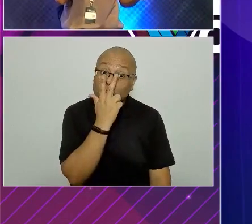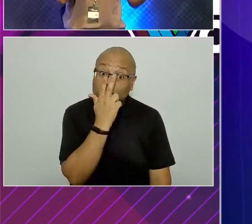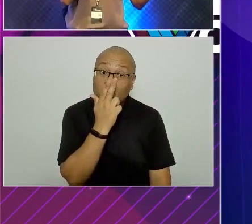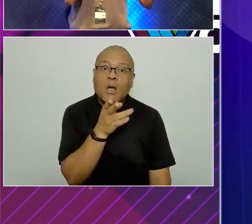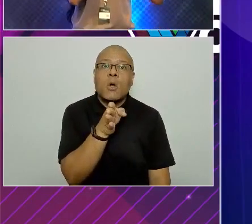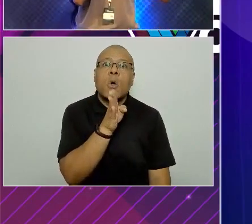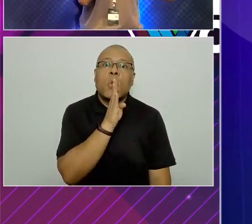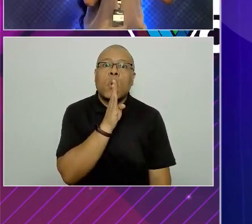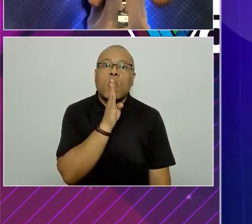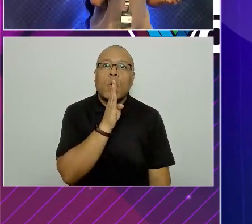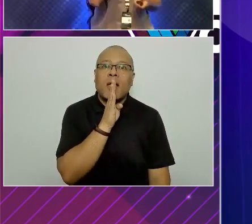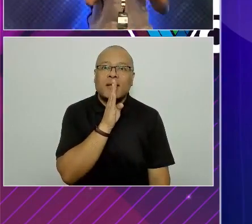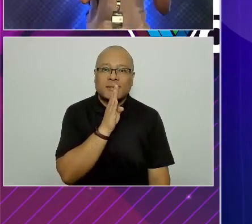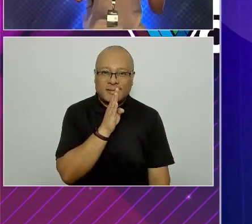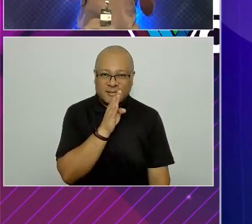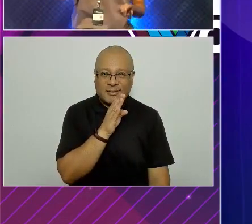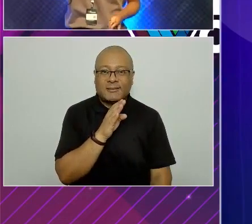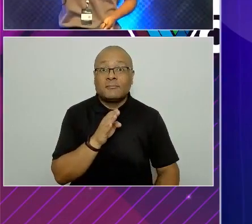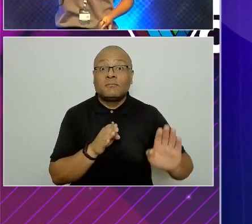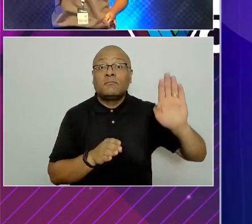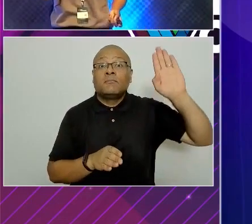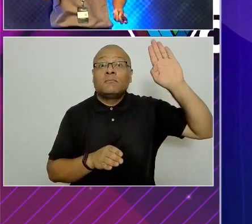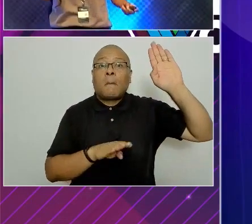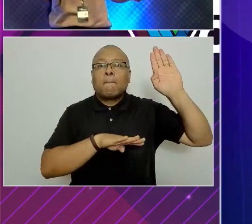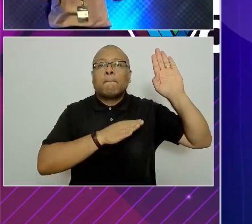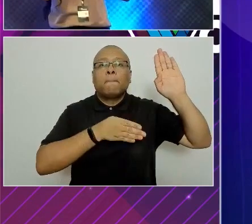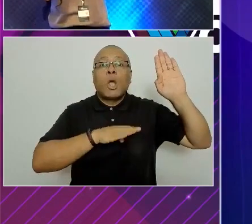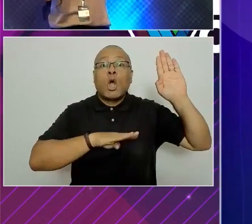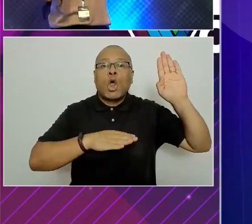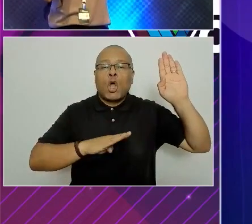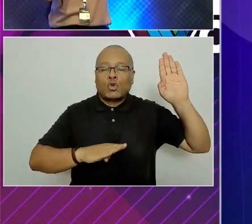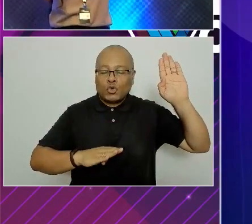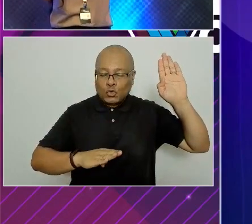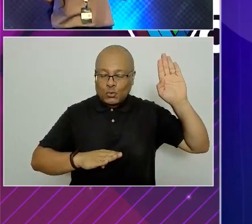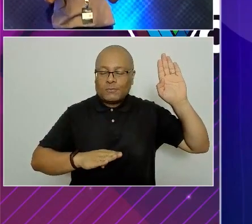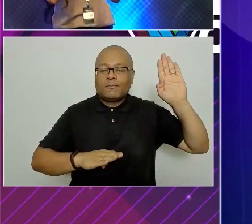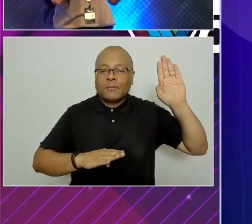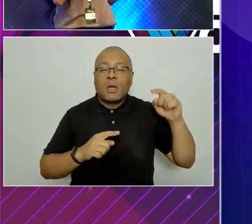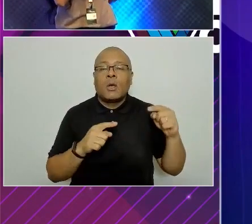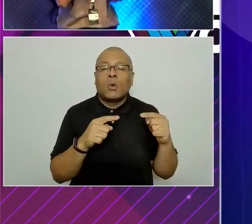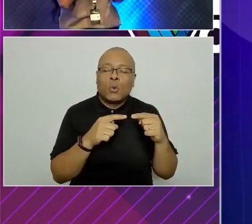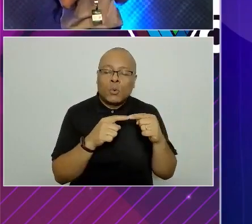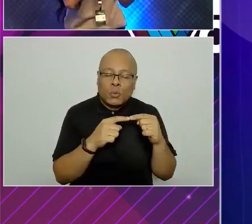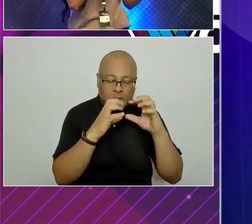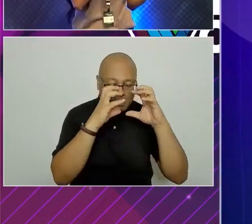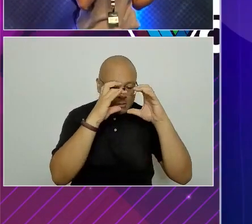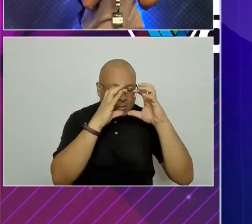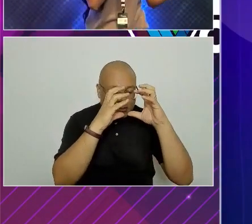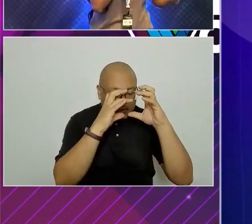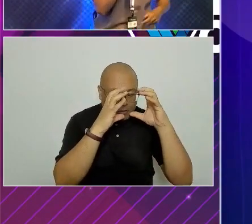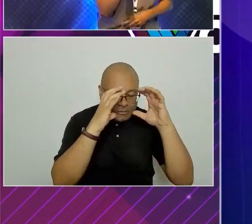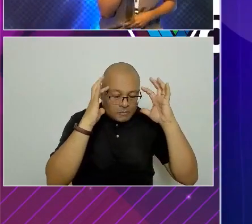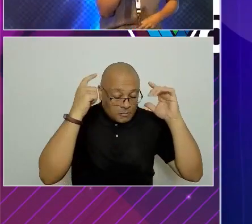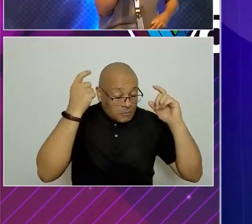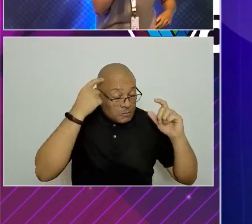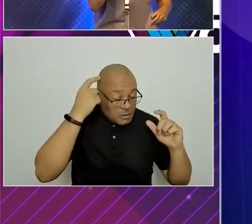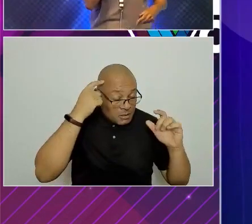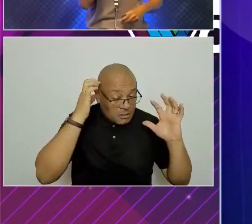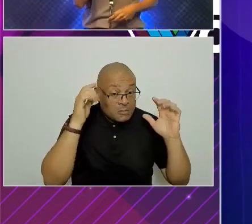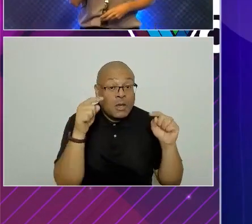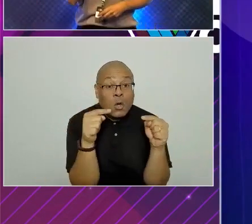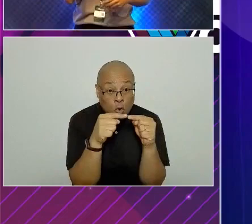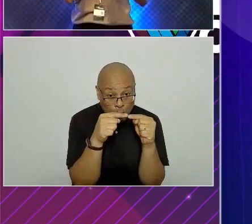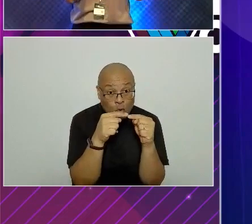quem levantou a mão falando que pensou em algo mais biológico, algo que esteja dentro da sua cabeça, né? Que isso é a nossa rede